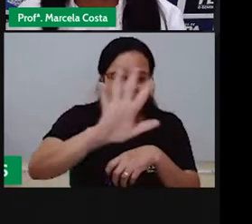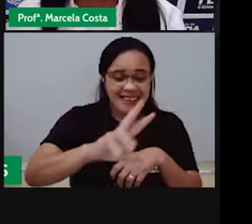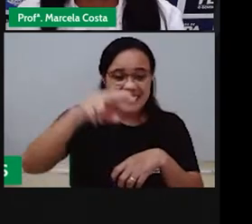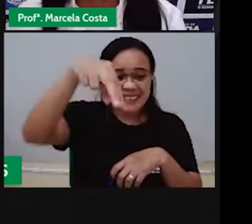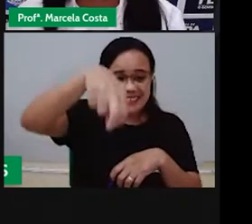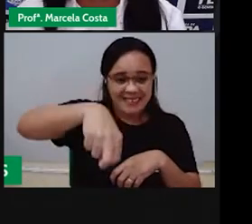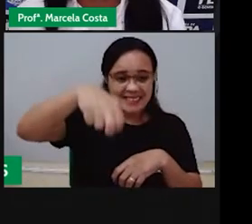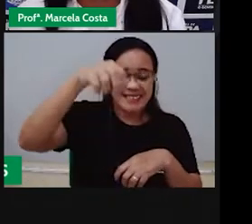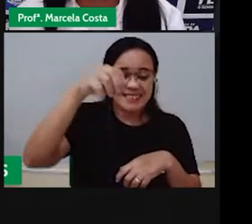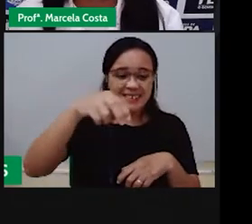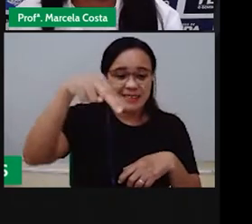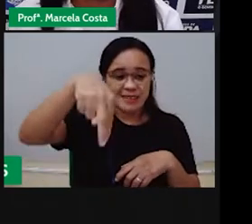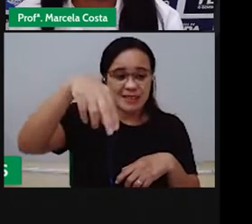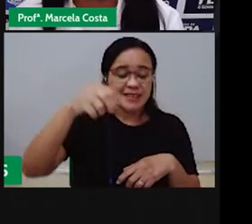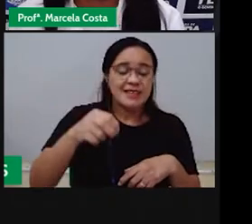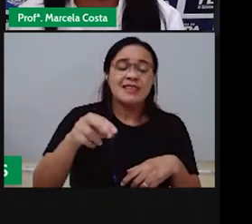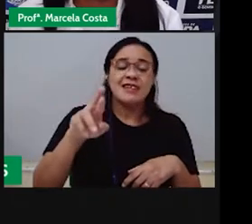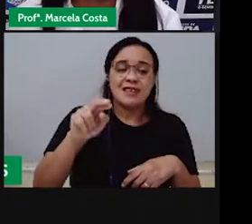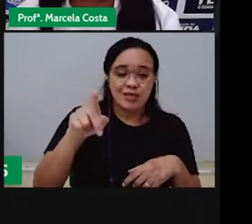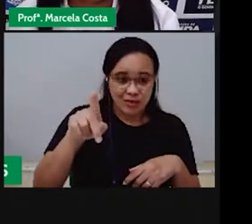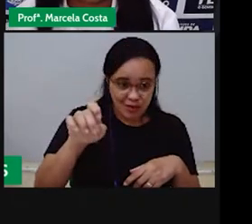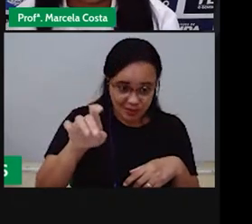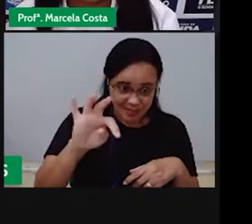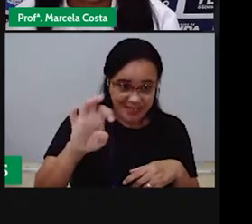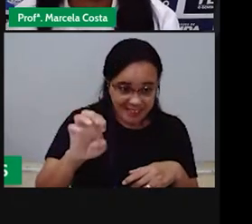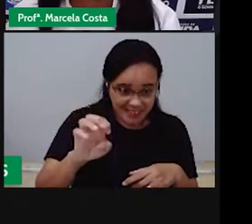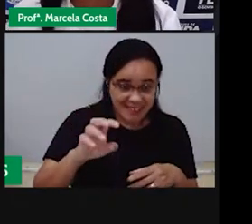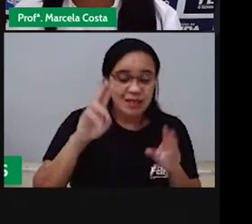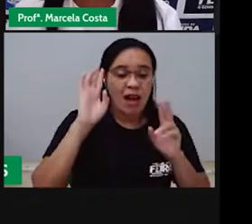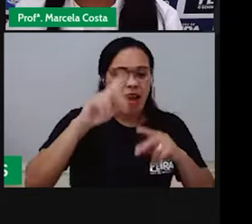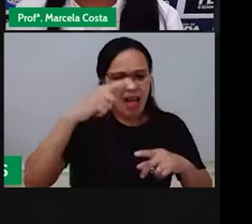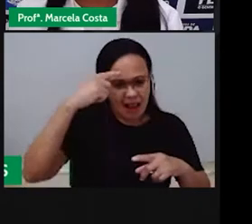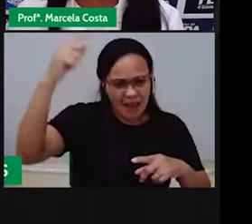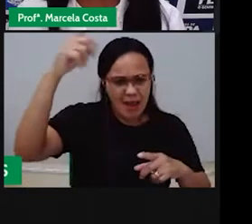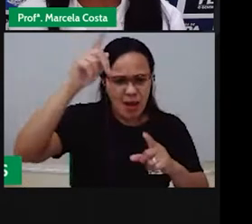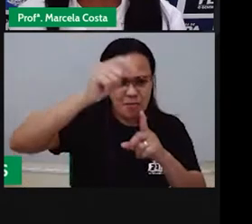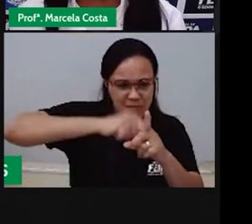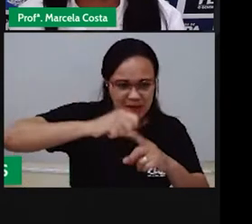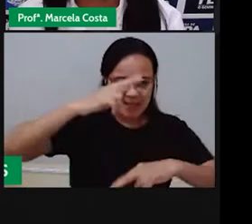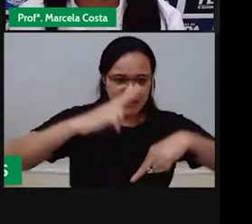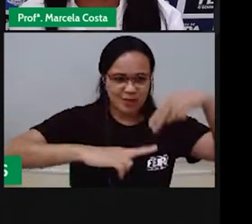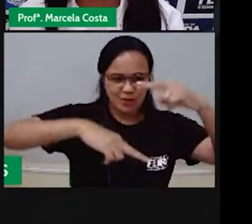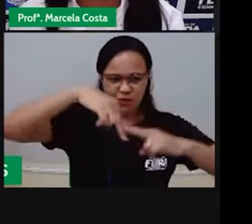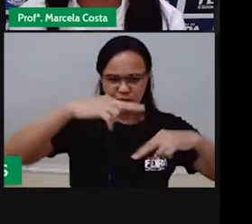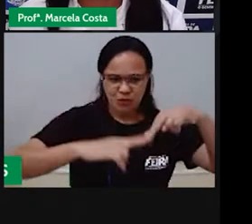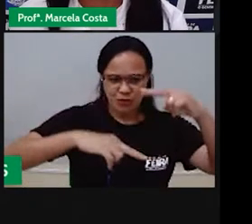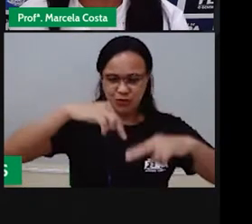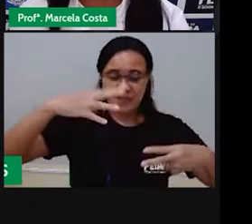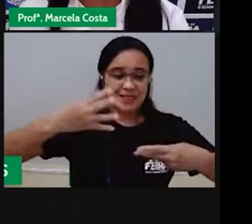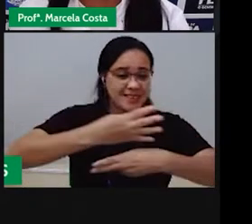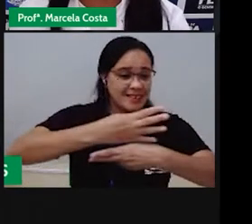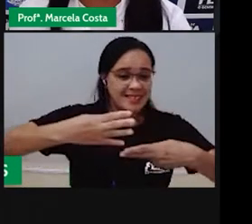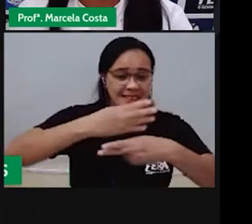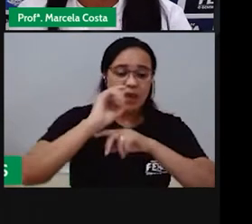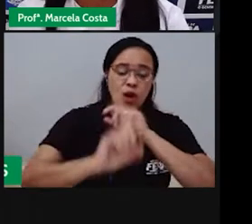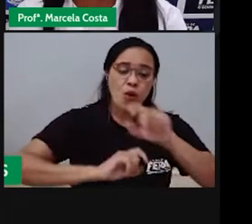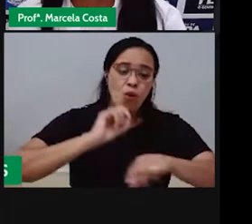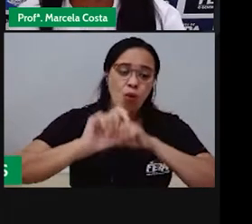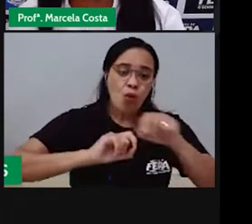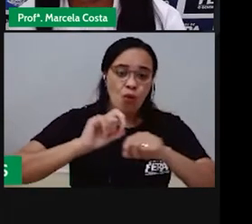no período de festas juninas, de festejos juninos. Tem cidades que, inclusive,